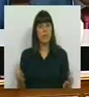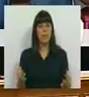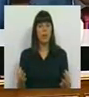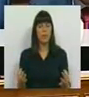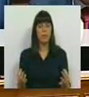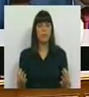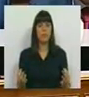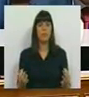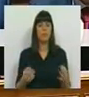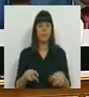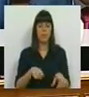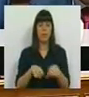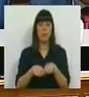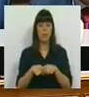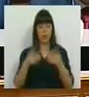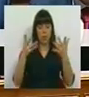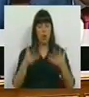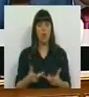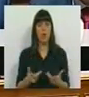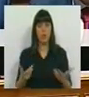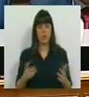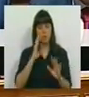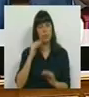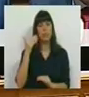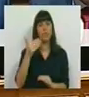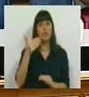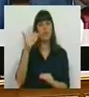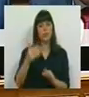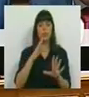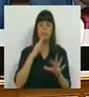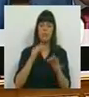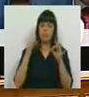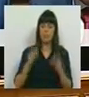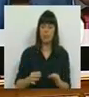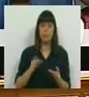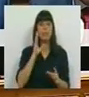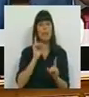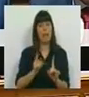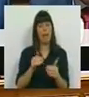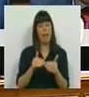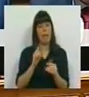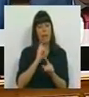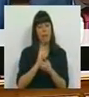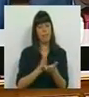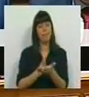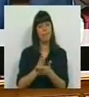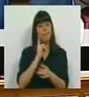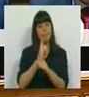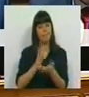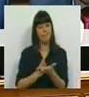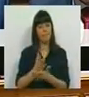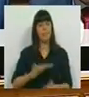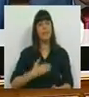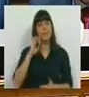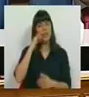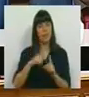que a política orçamental futura confirmasse a tendência para manter o